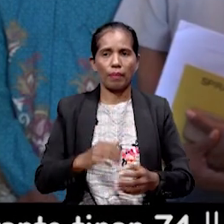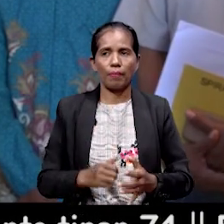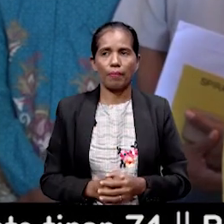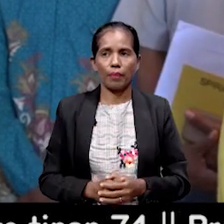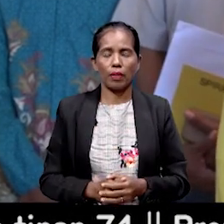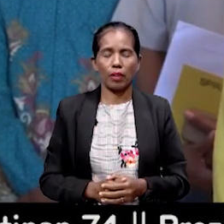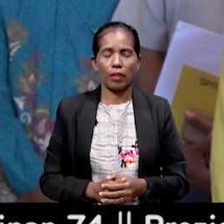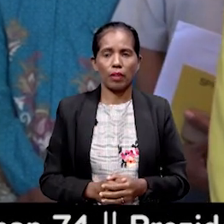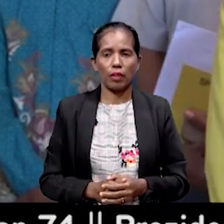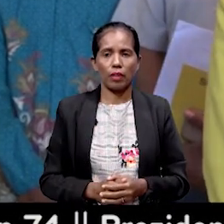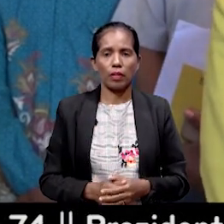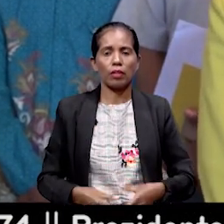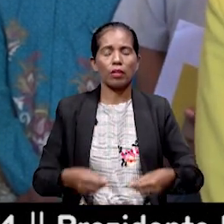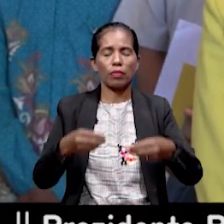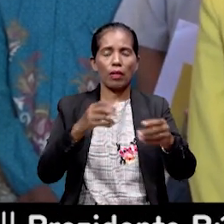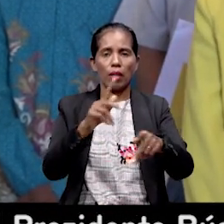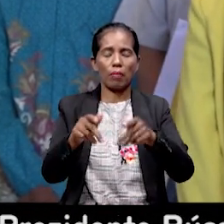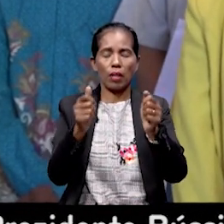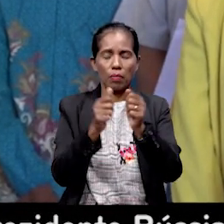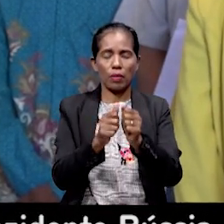se ralo se for ba 50 pessoas.